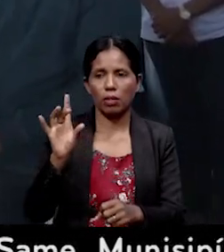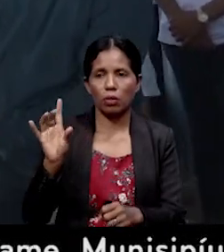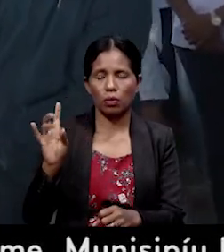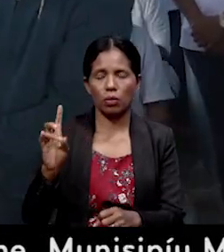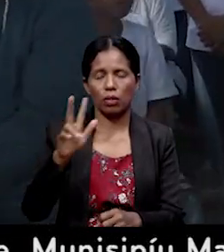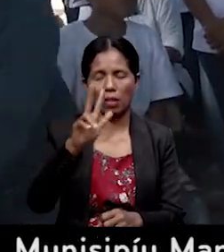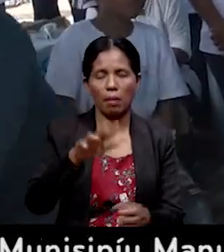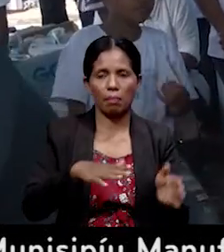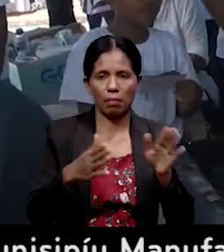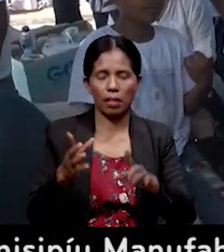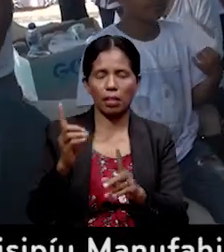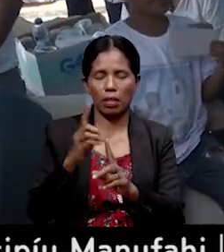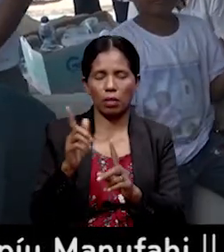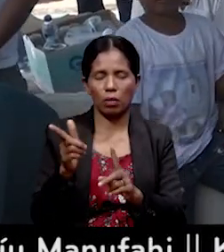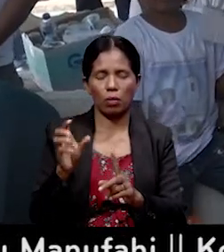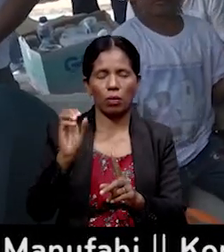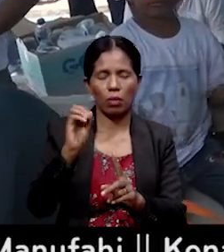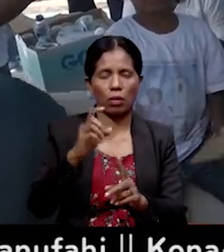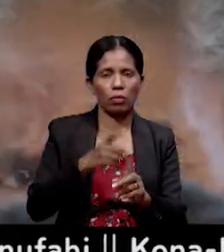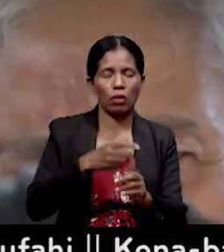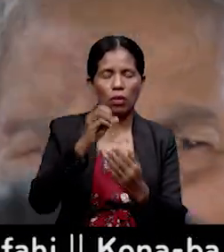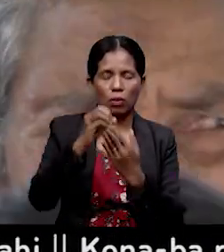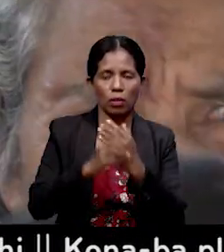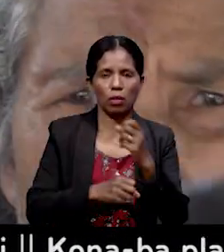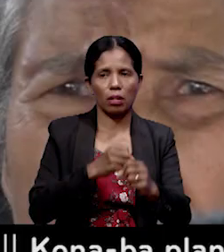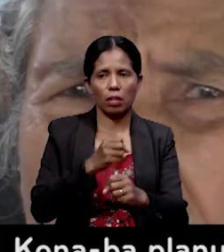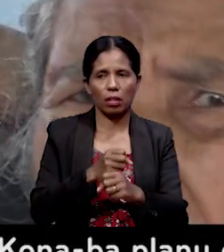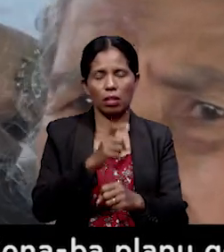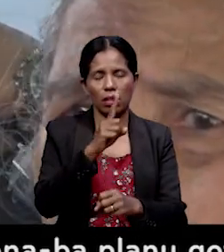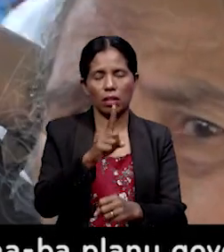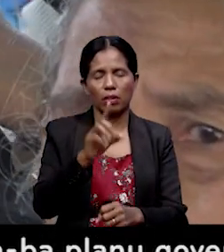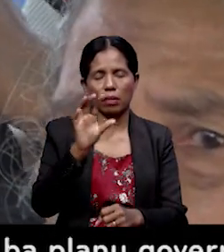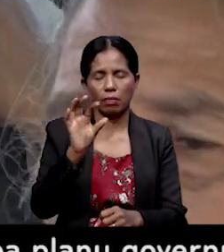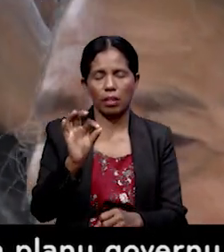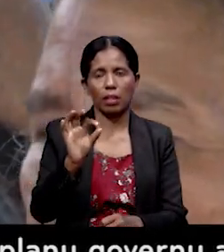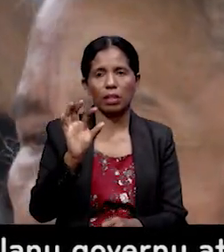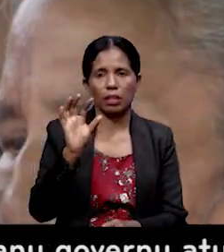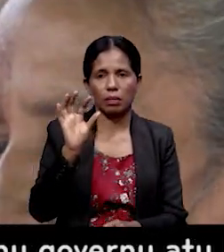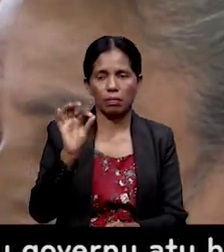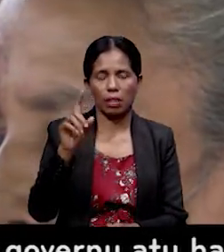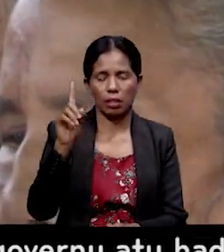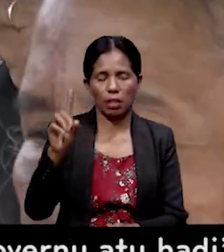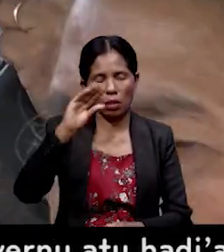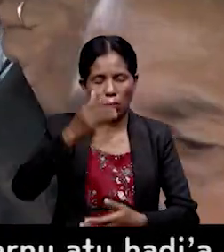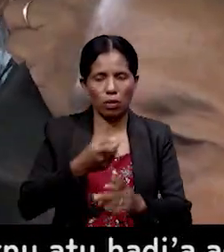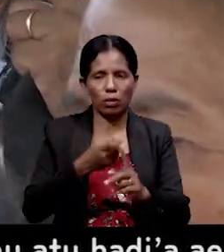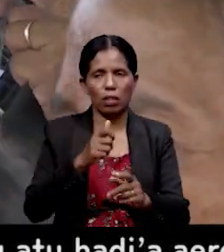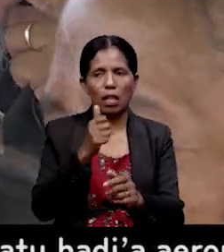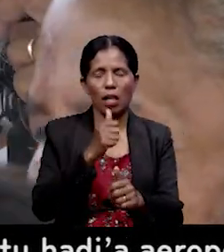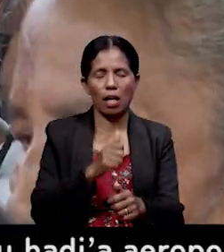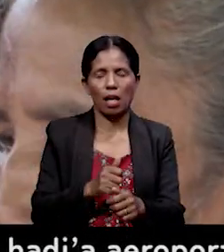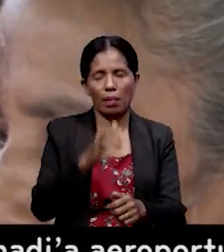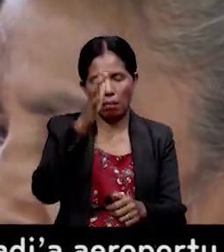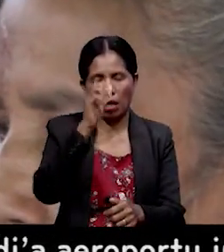rua nulu resin walu fulan otubru, tina reunida atu sia sia nulu resin ida. Oan husi aman Afonso